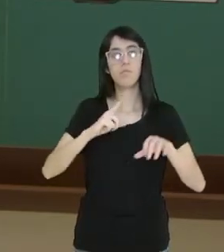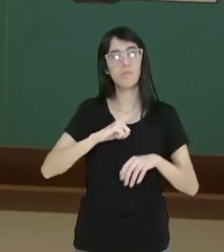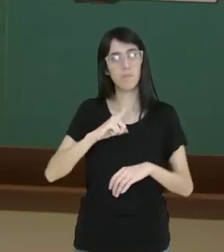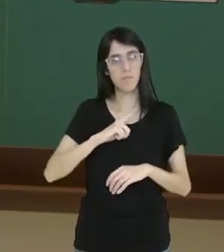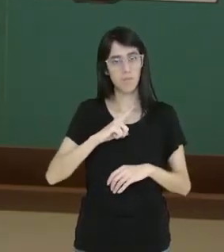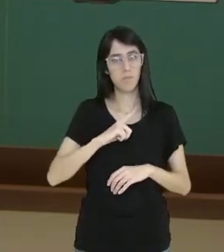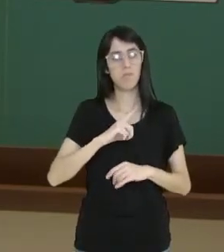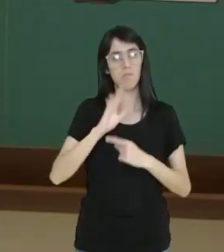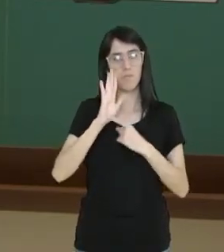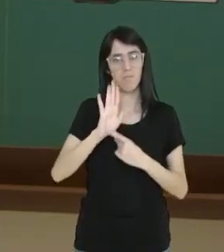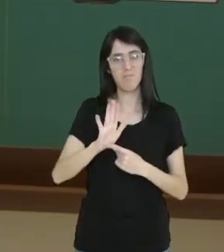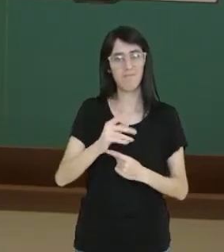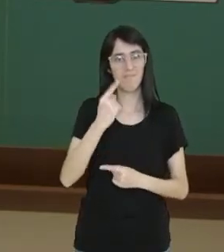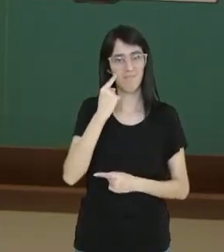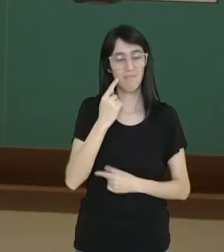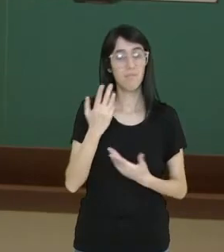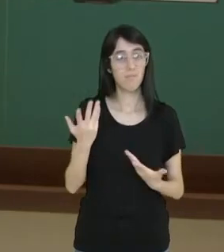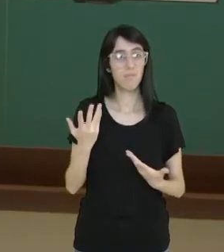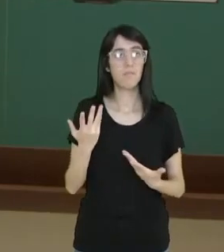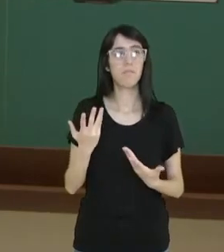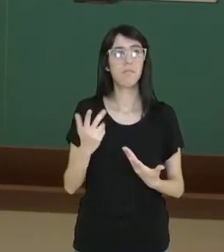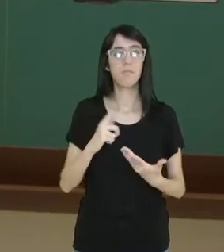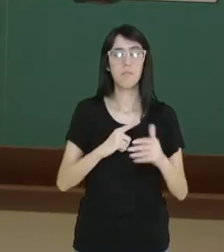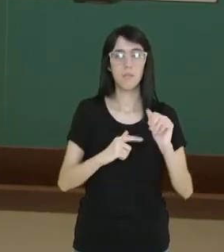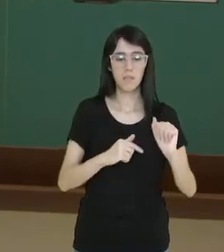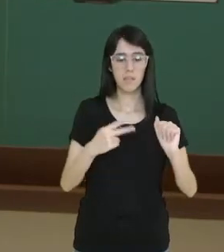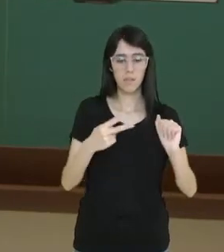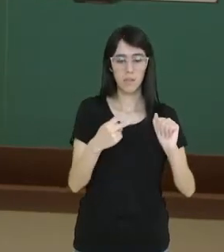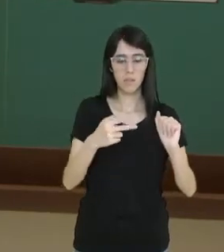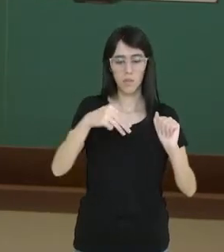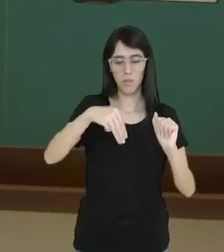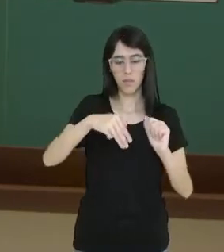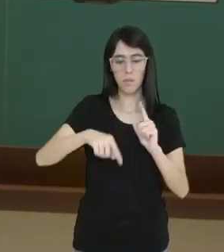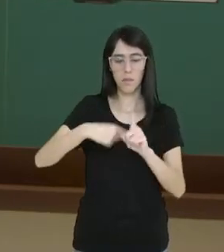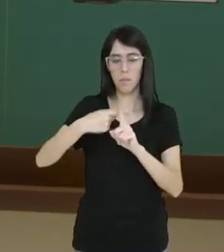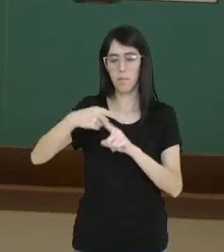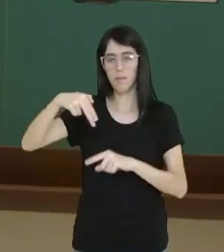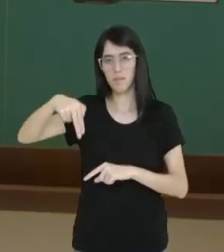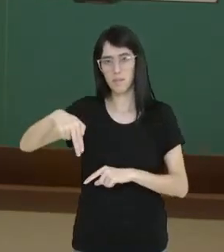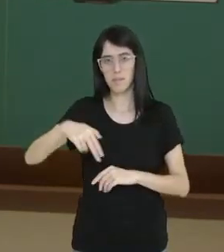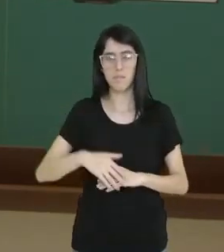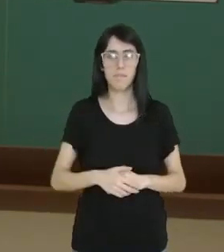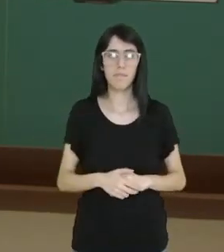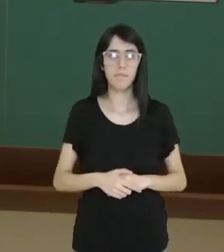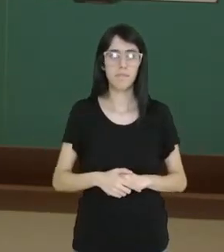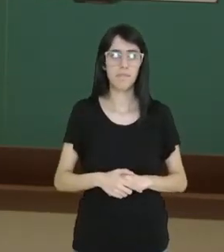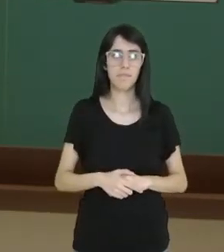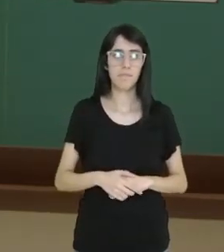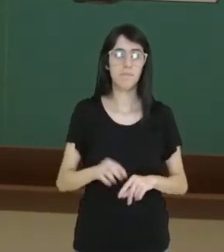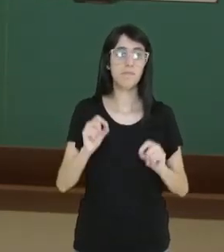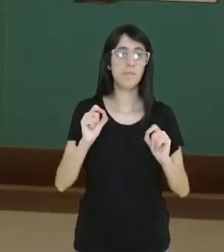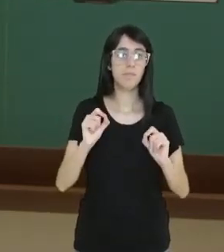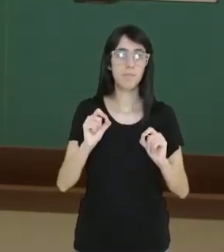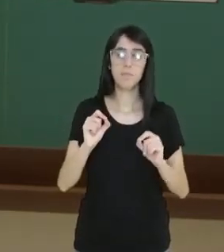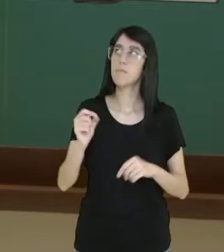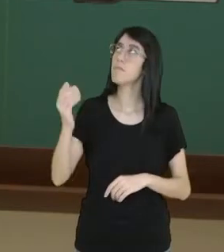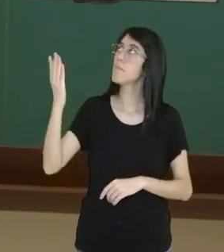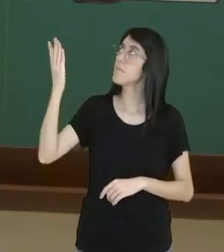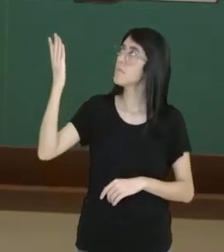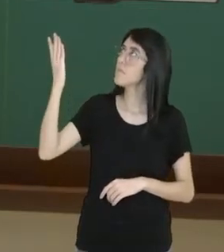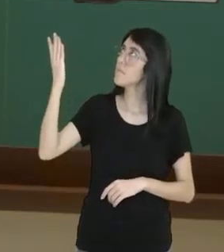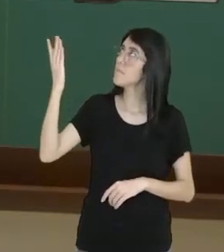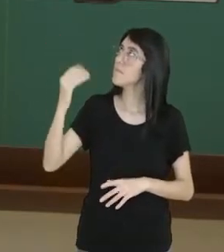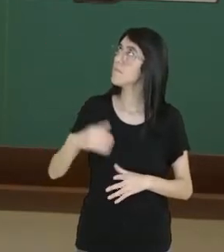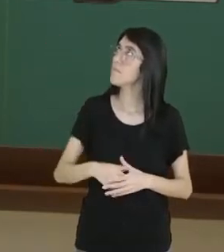a hipotenusa. Então, o A é M mais N. Vimos que B ao quadrado igual à hipotenusa inteira vezes a projeção do lado